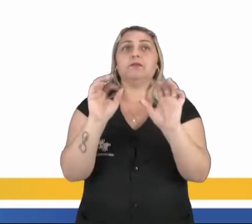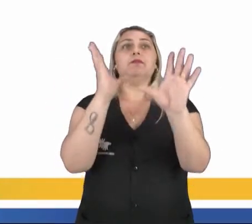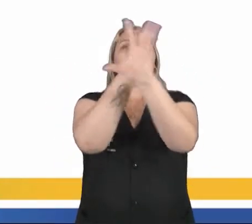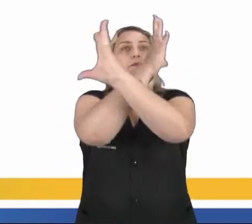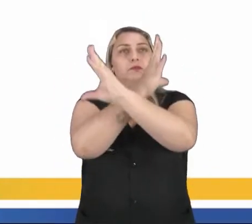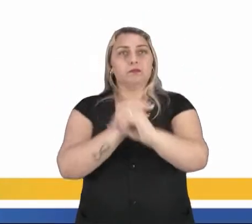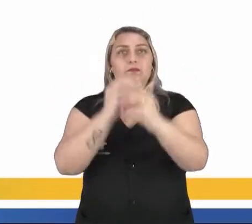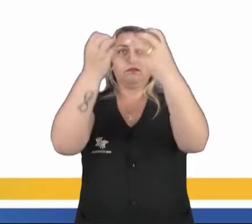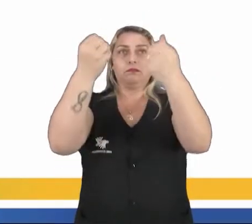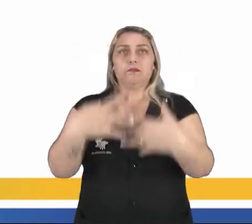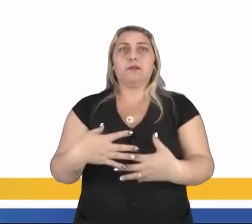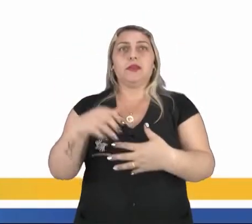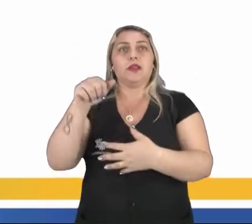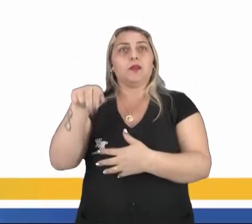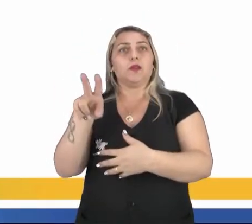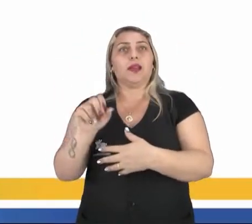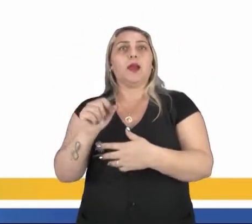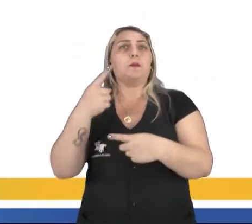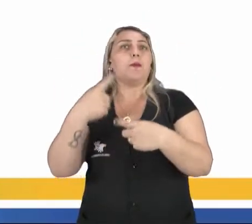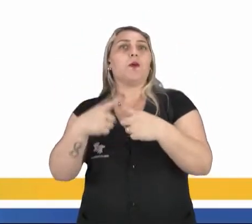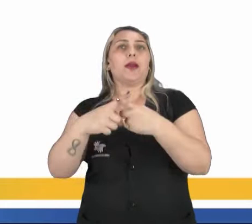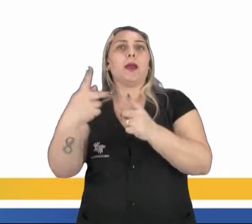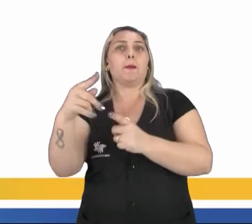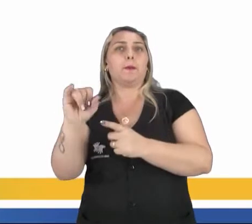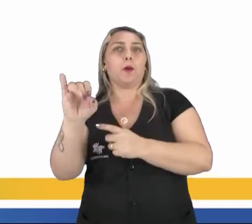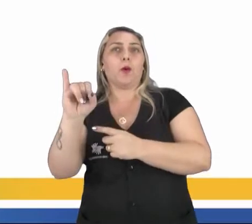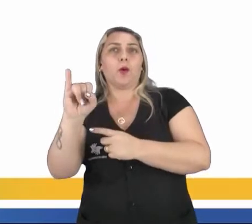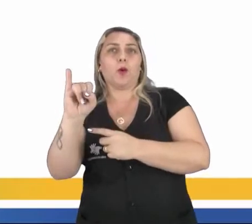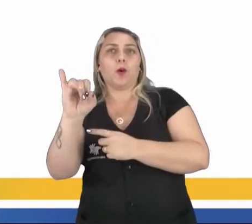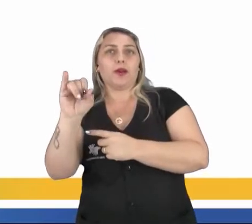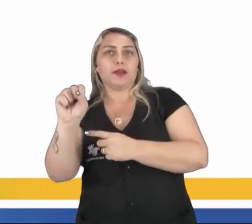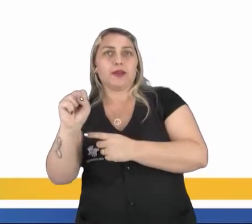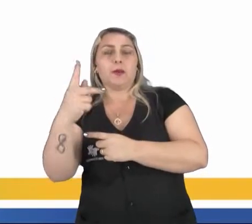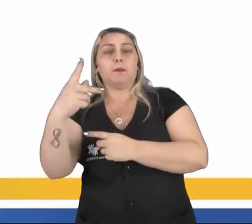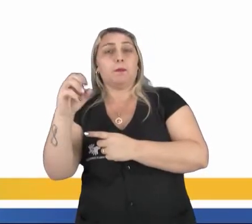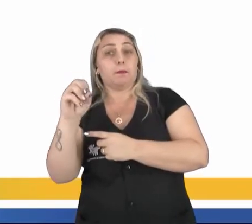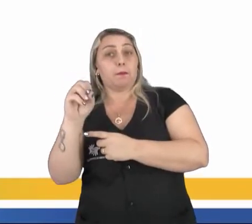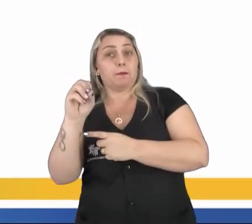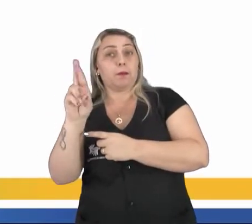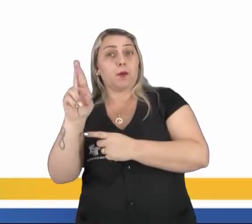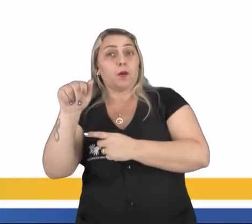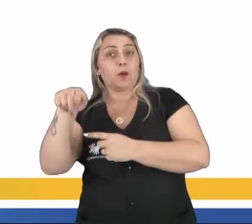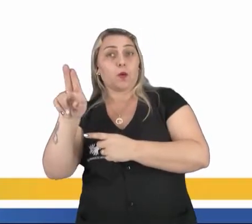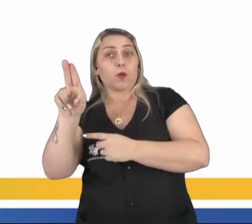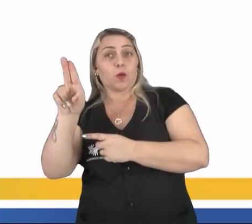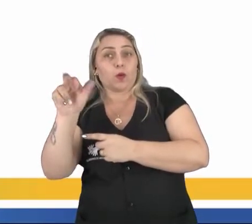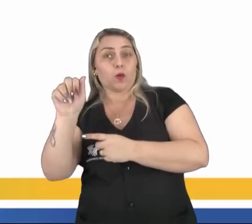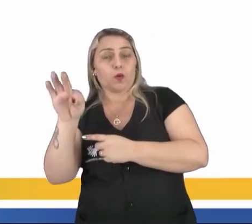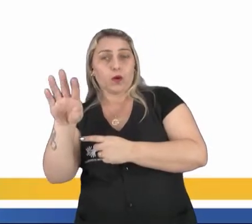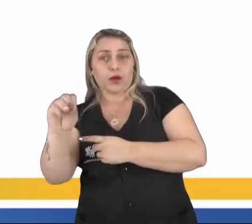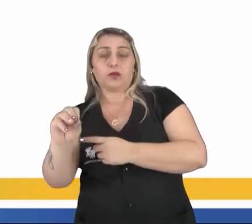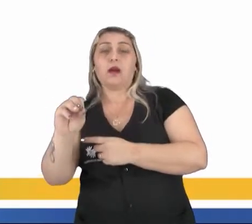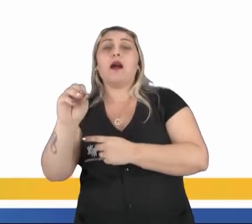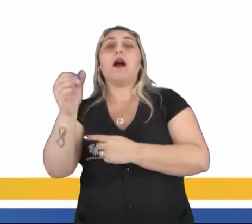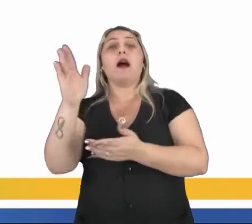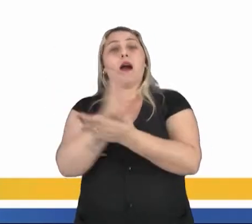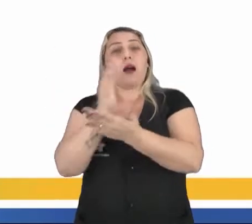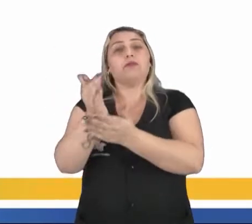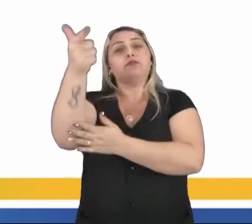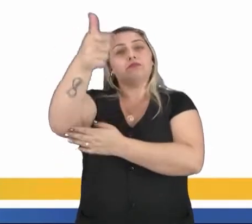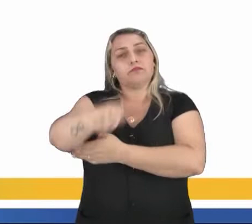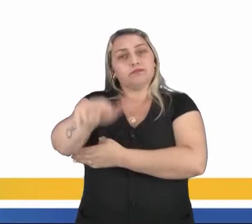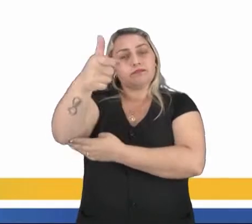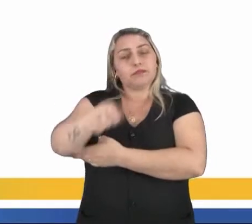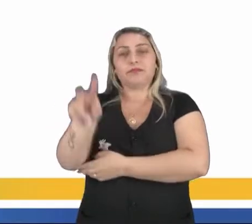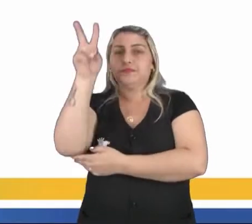conjunções explicativas, o que, porque, o pois, porquanto. Vejam que algumas aí se repetem,